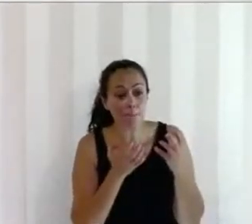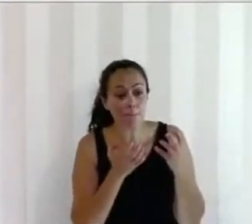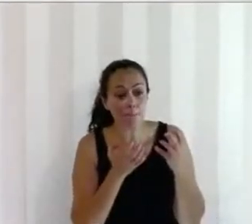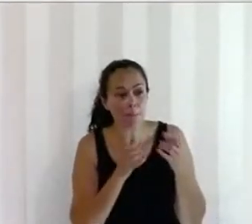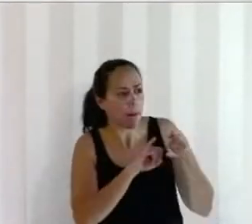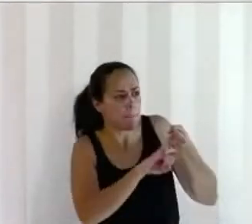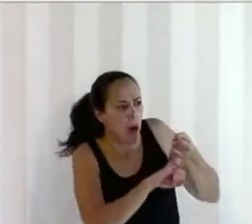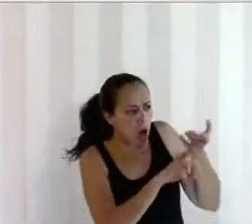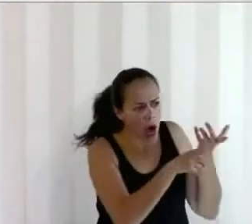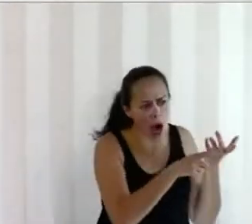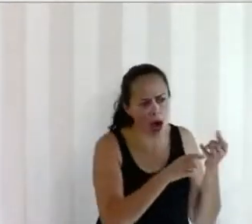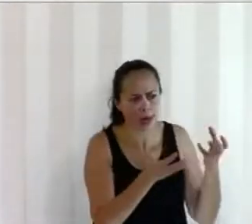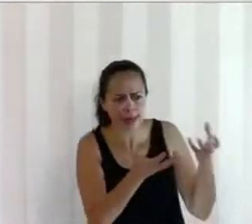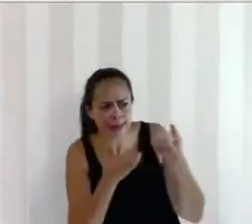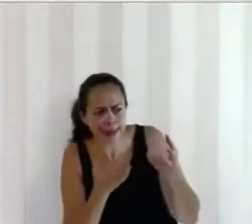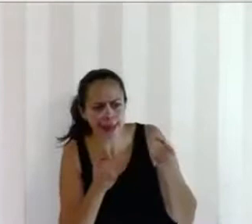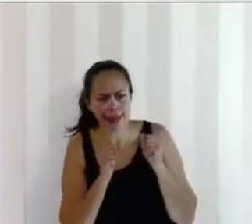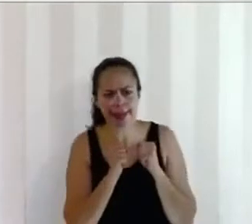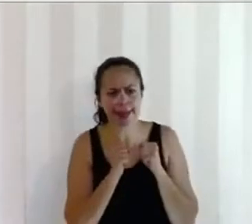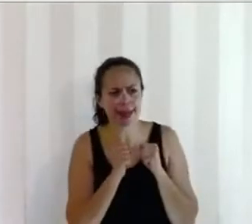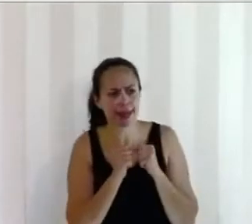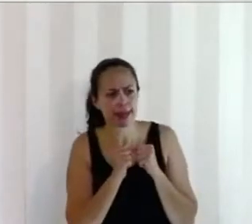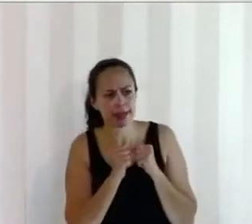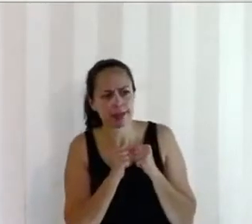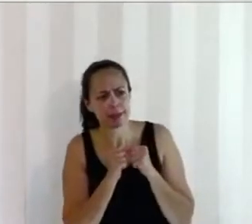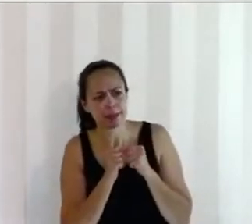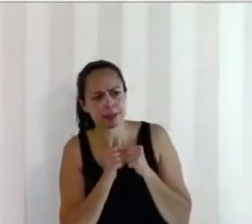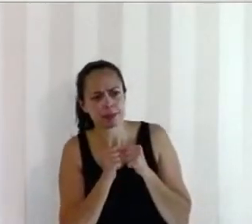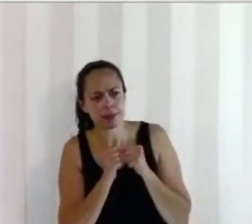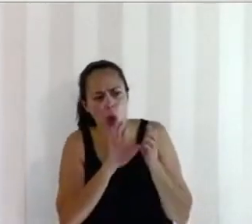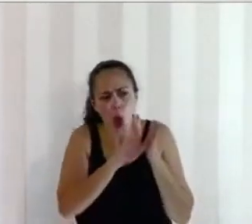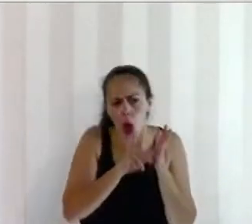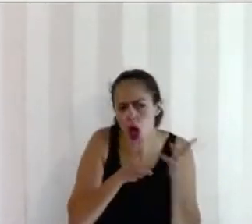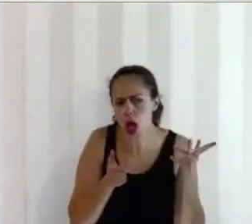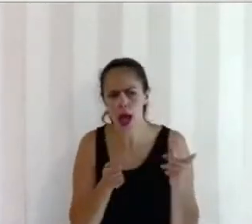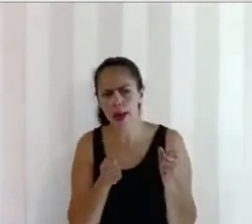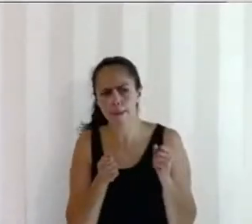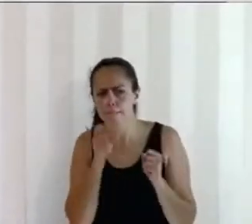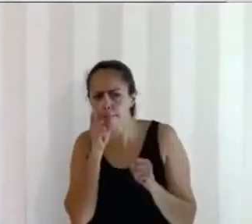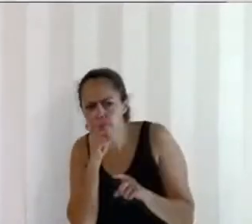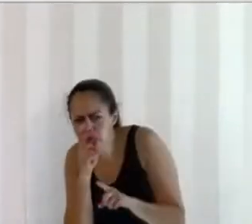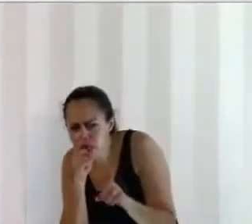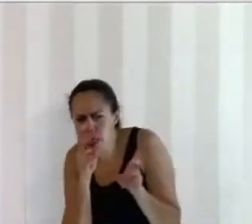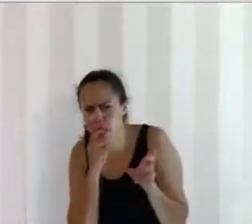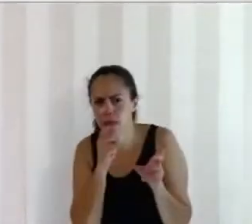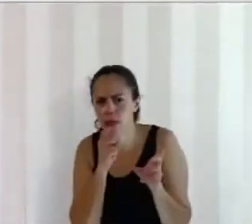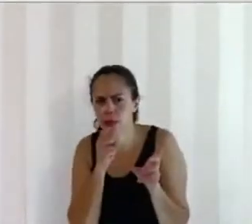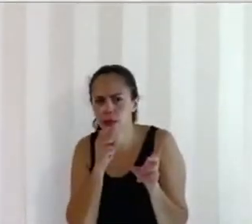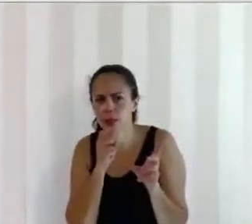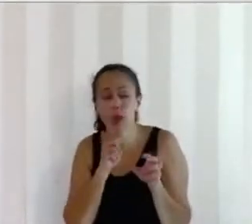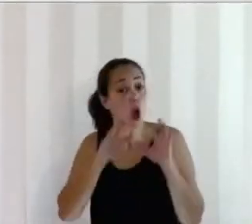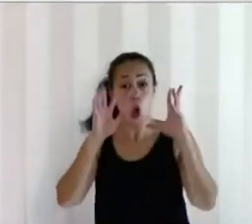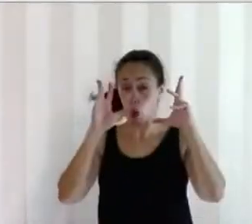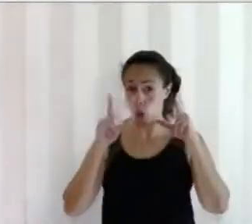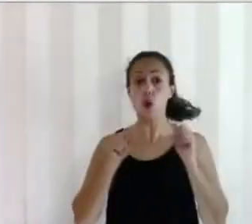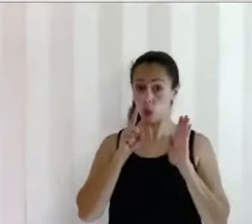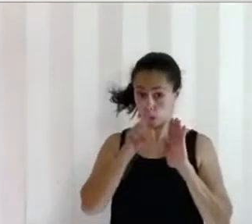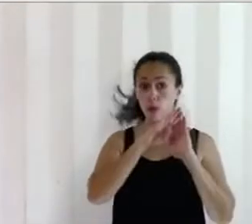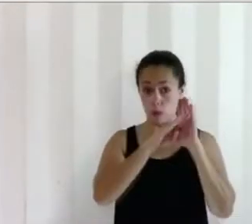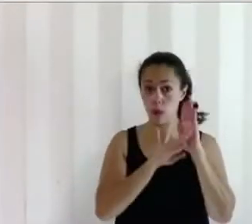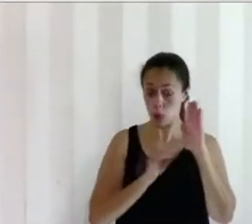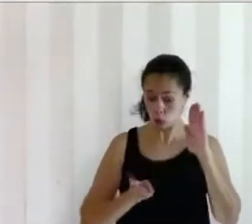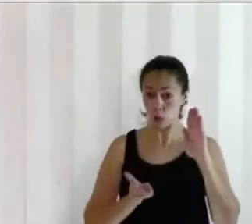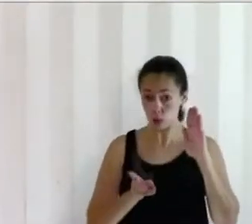Não. Essa é a lei. Essa é a lei para os cristãos. A lei para os cristãos continua sendo